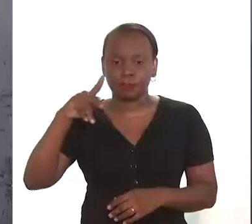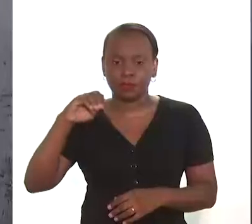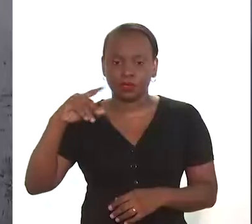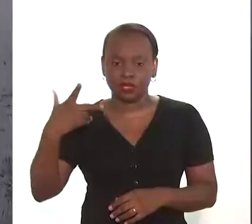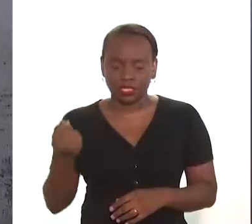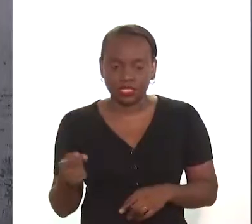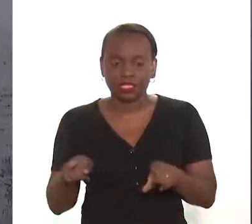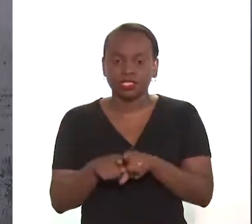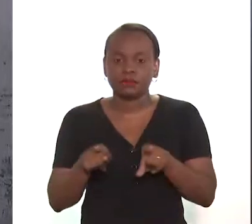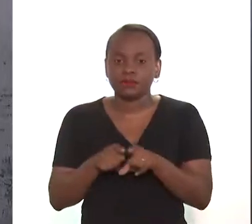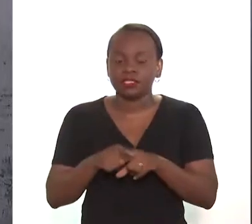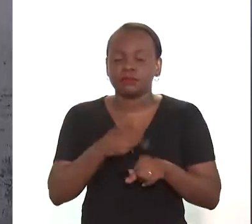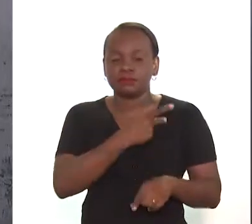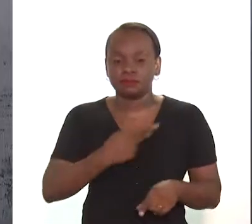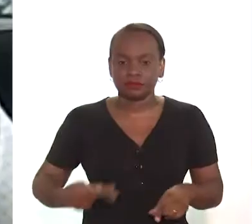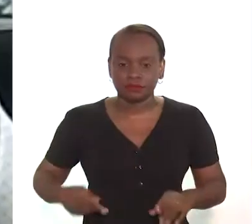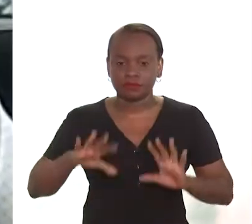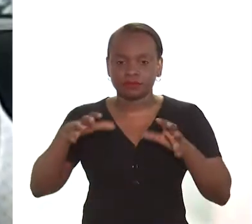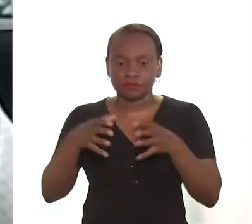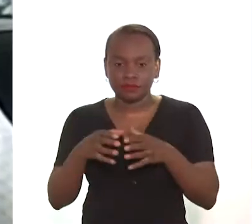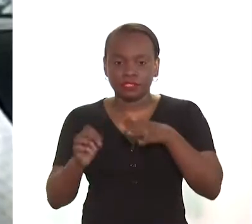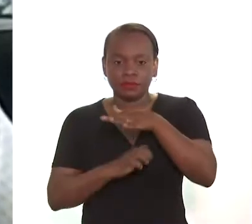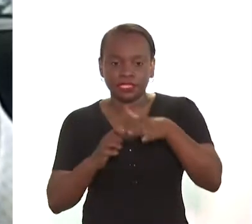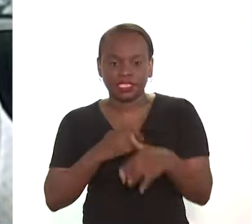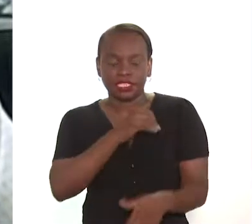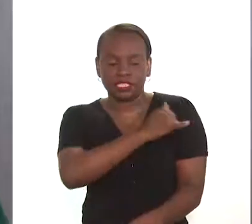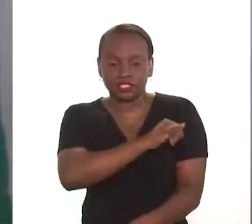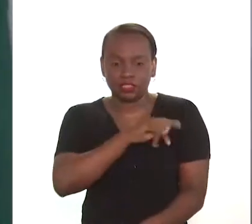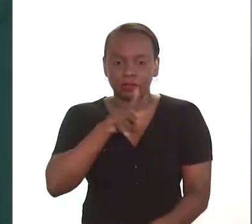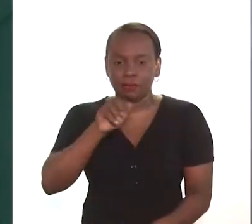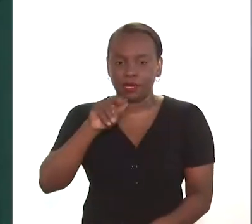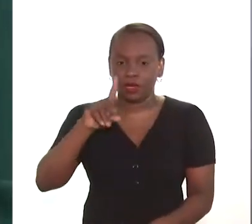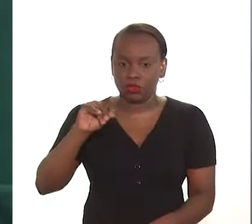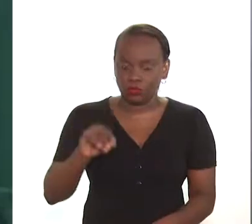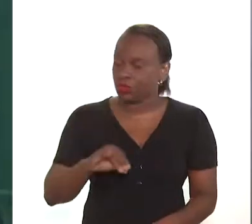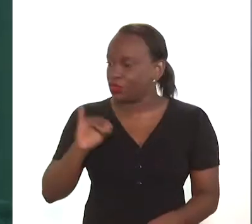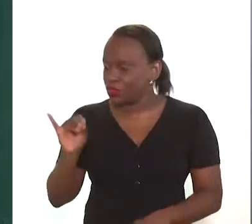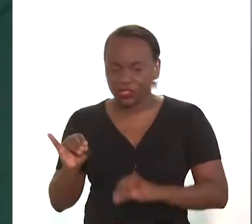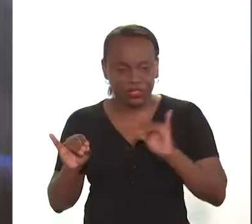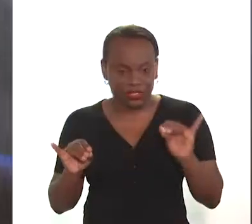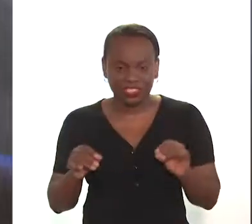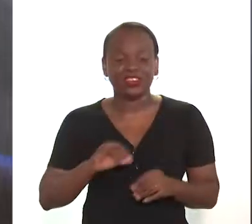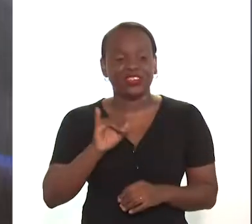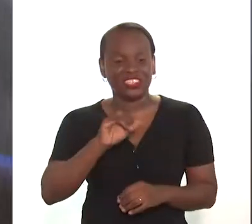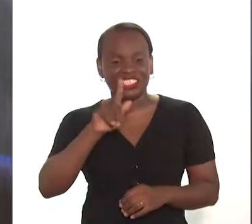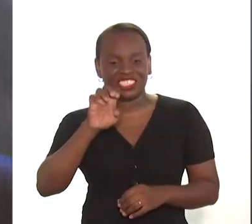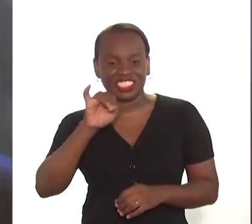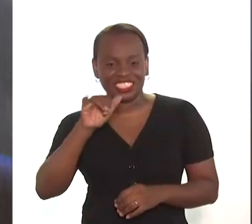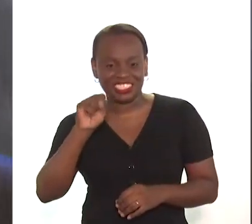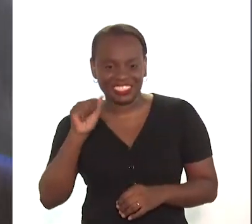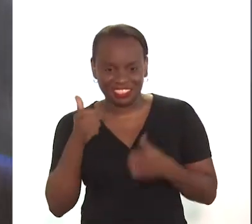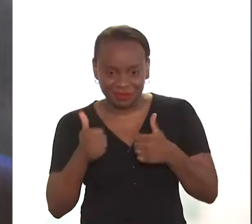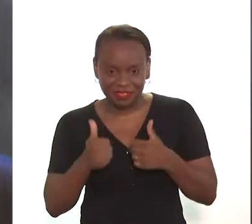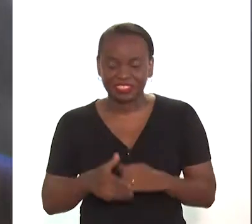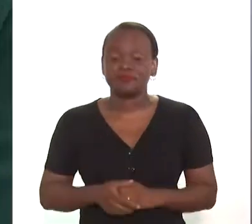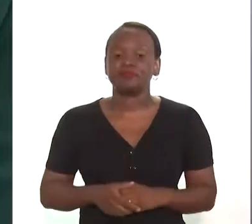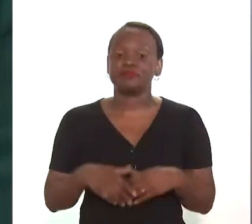o presidente da Câmara Empresarial Rio, Paulo Protásio. Oi, secretário. Oi, Paulo. Olá, Geisa. Tudo